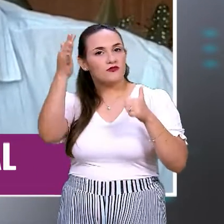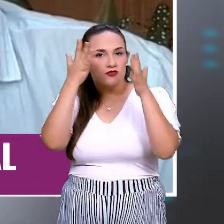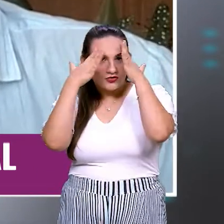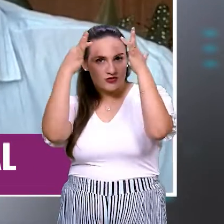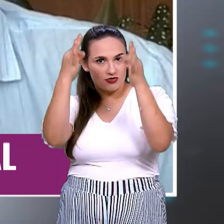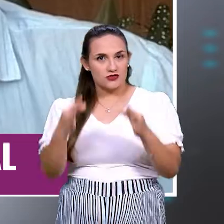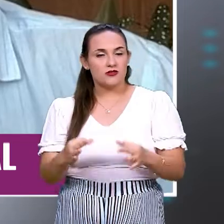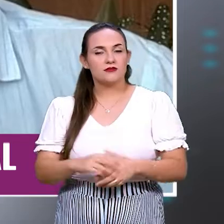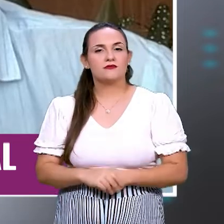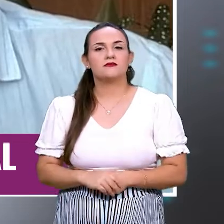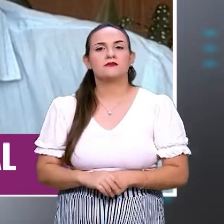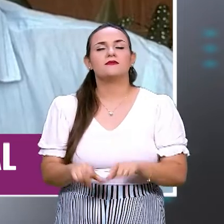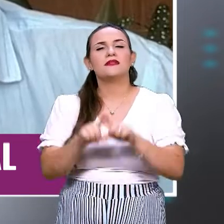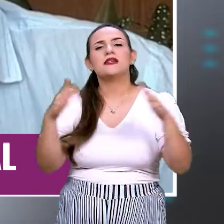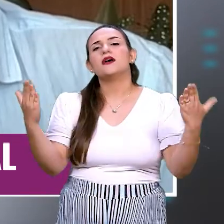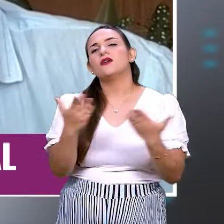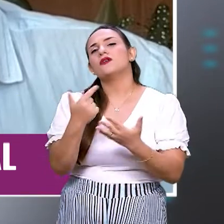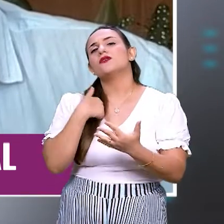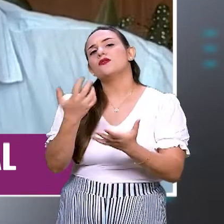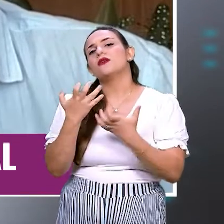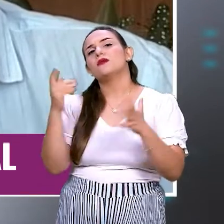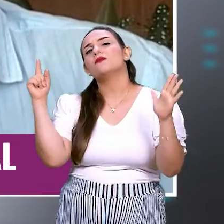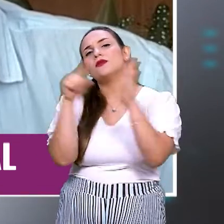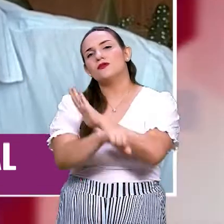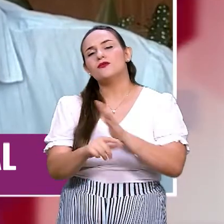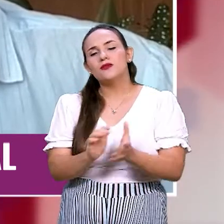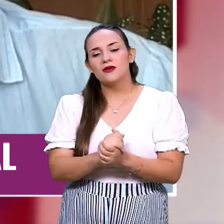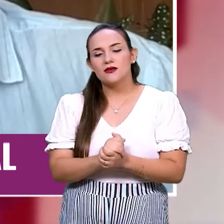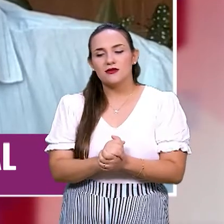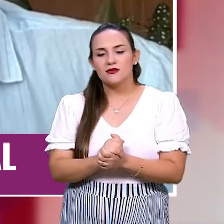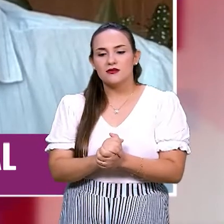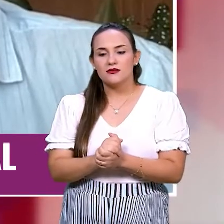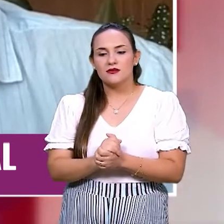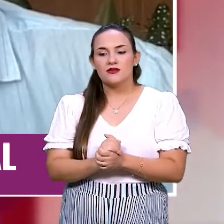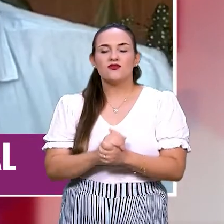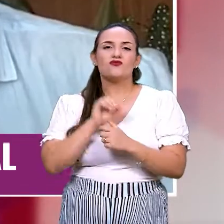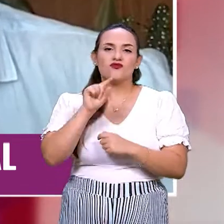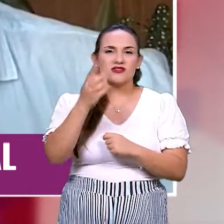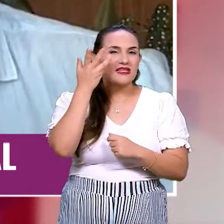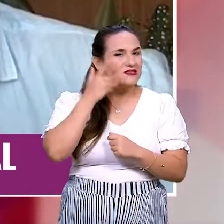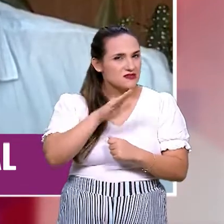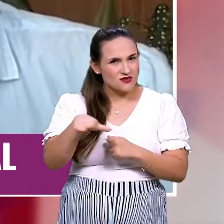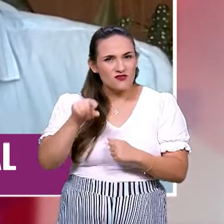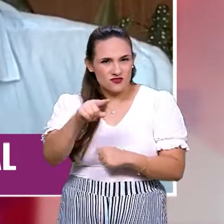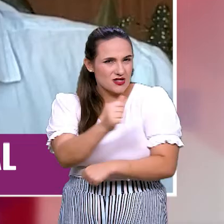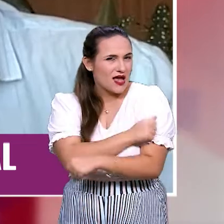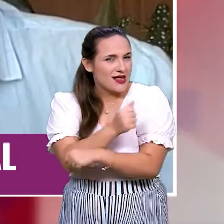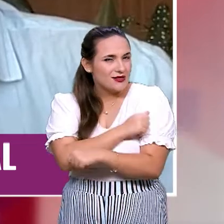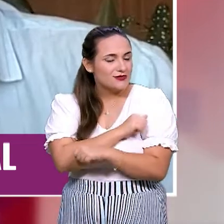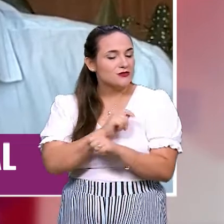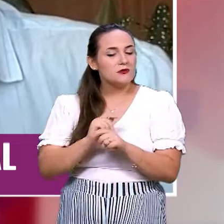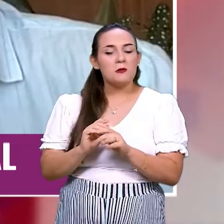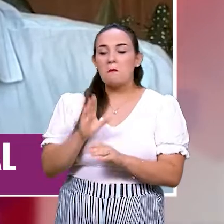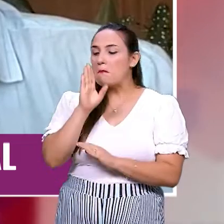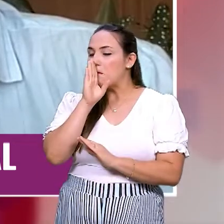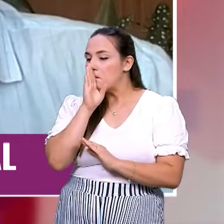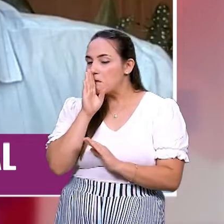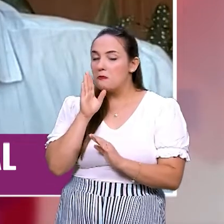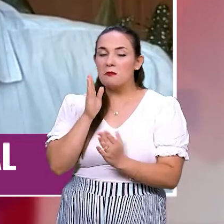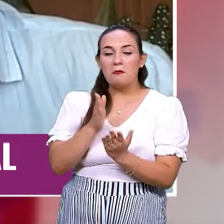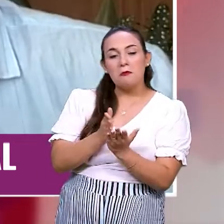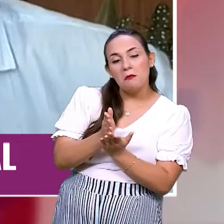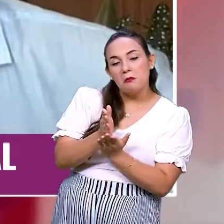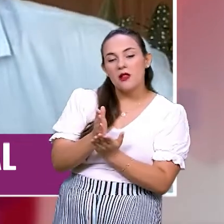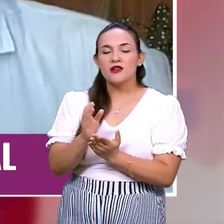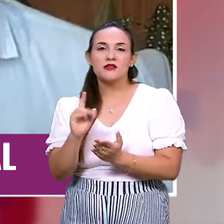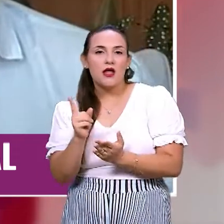ter um futuro digno. E agora, falando um pouquinho, doutor, da sua infância, você foi um aluno comportado? Como é que